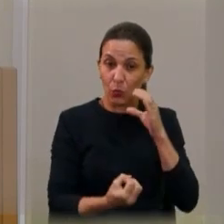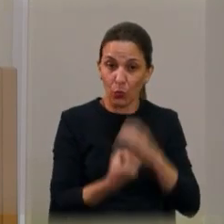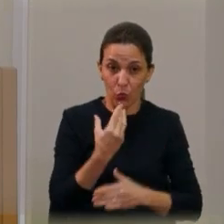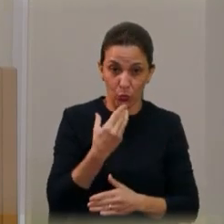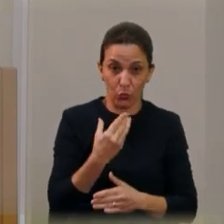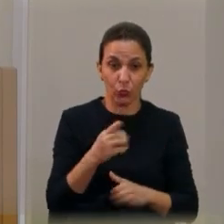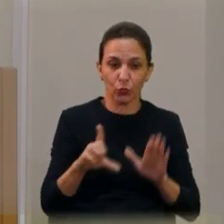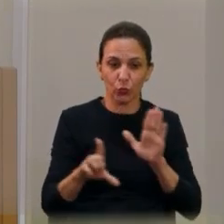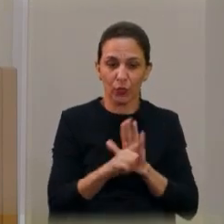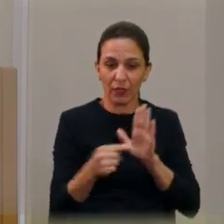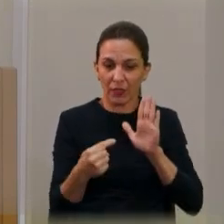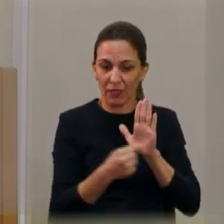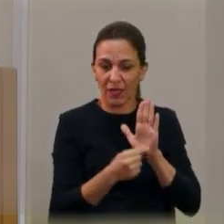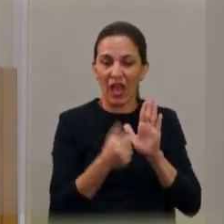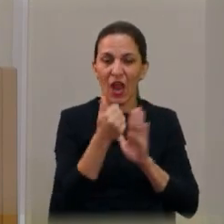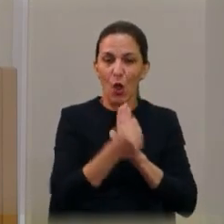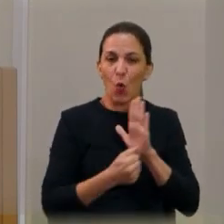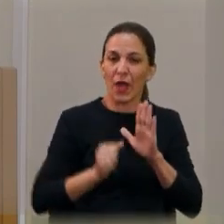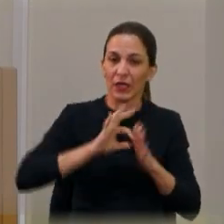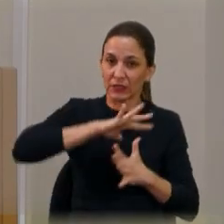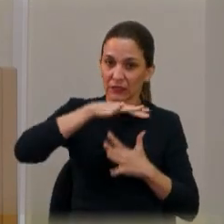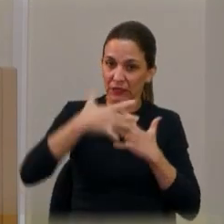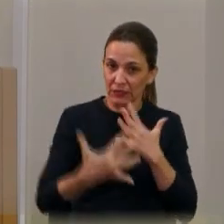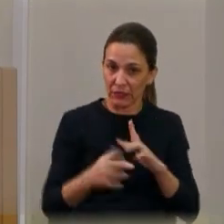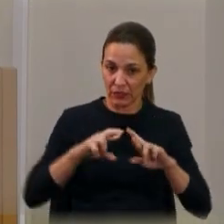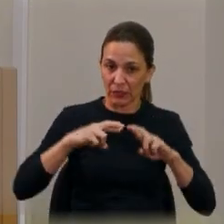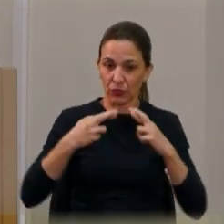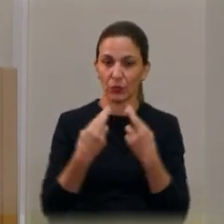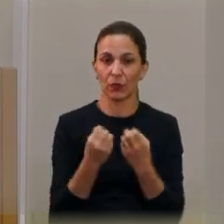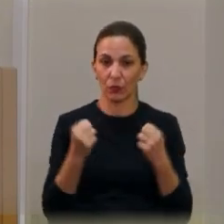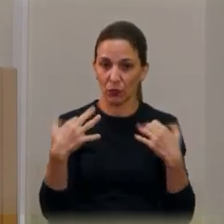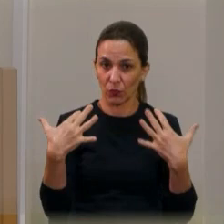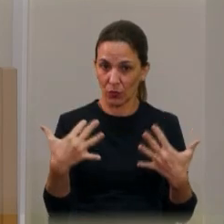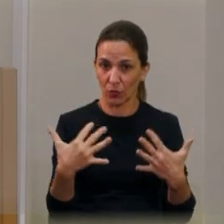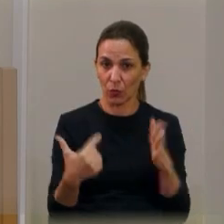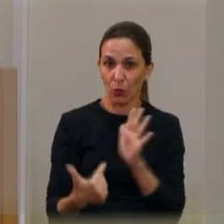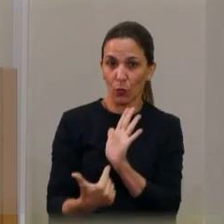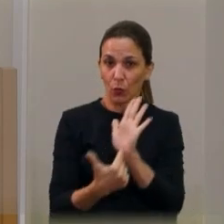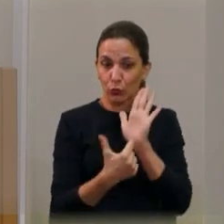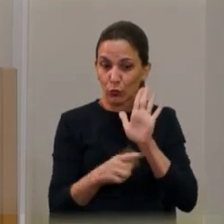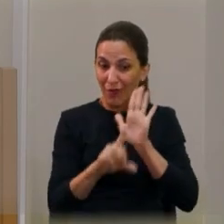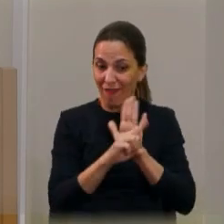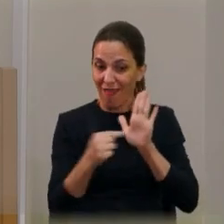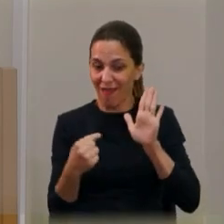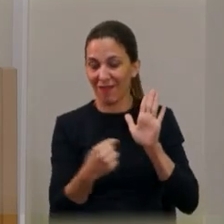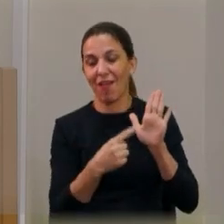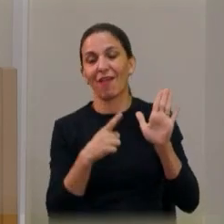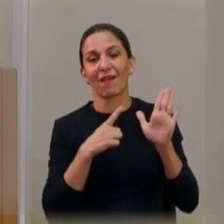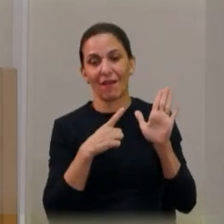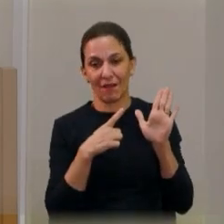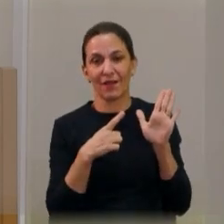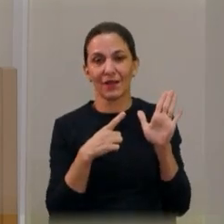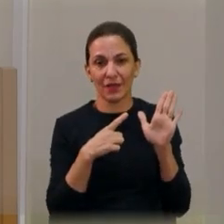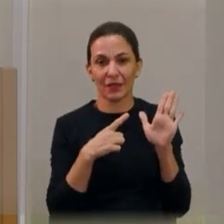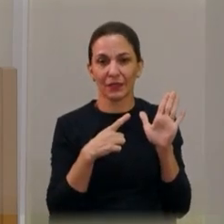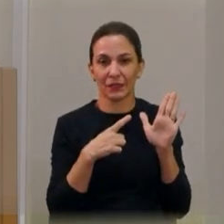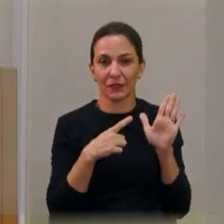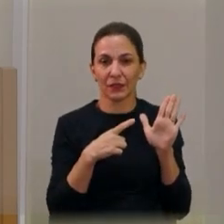chamada Araraquara em sinais é a audiência pública só foi a apresentação da Lei e